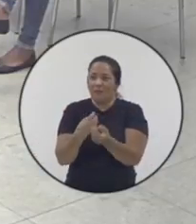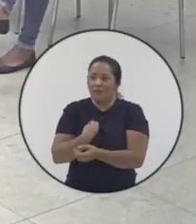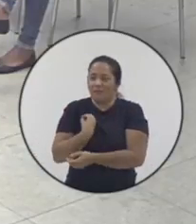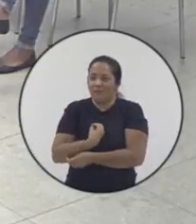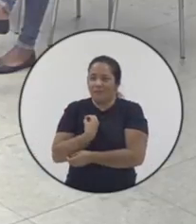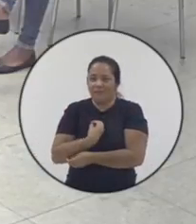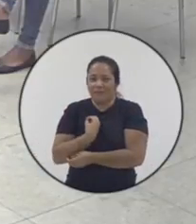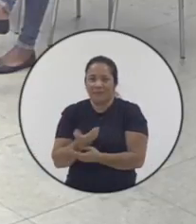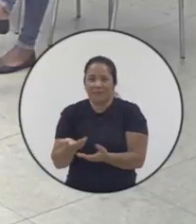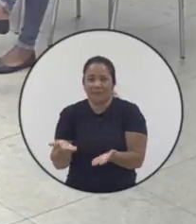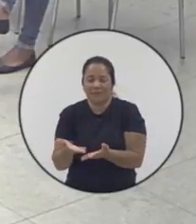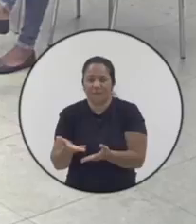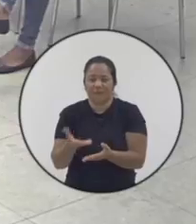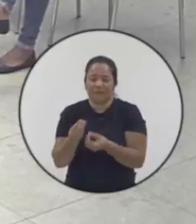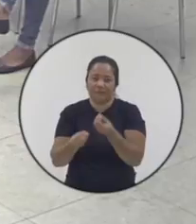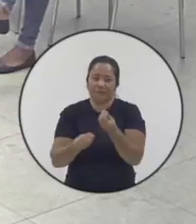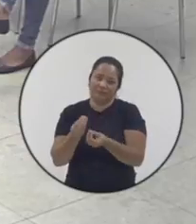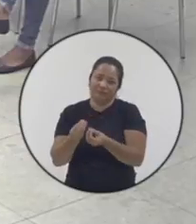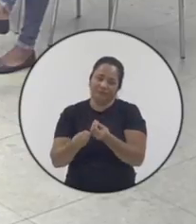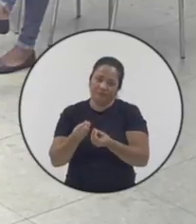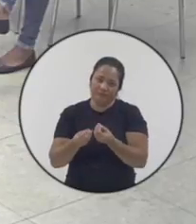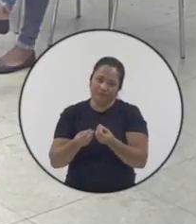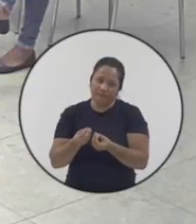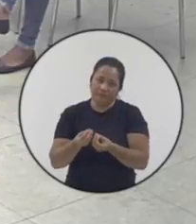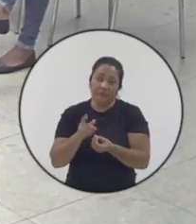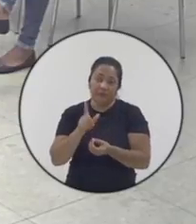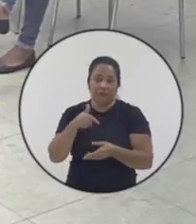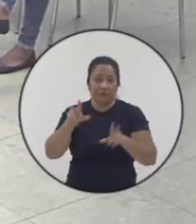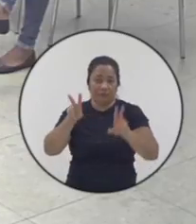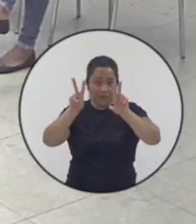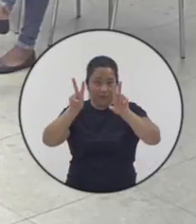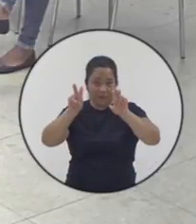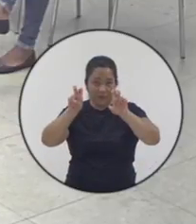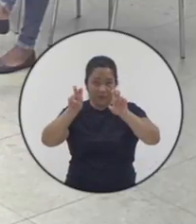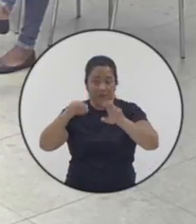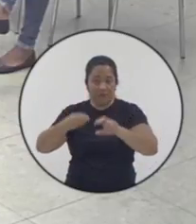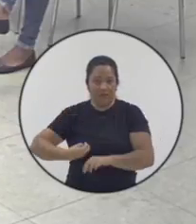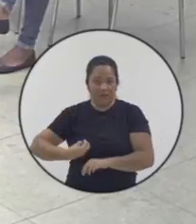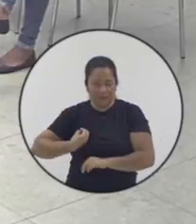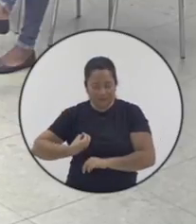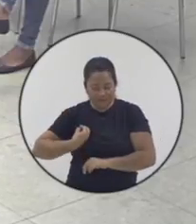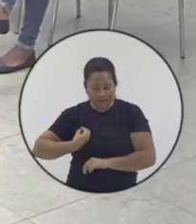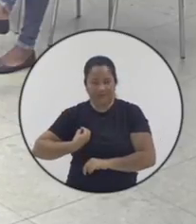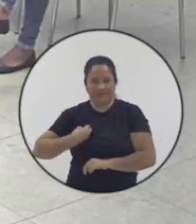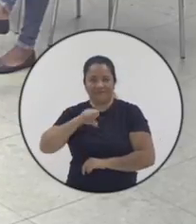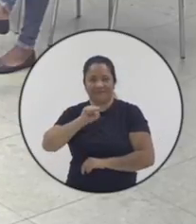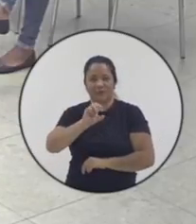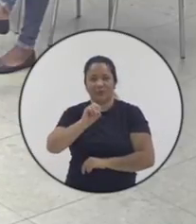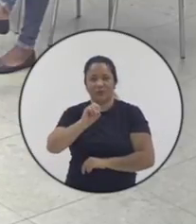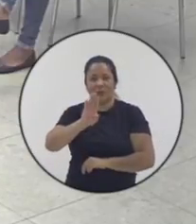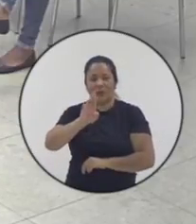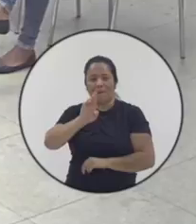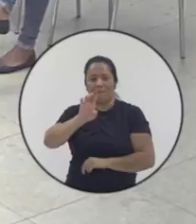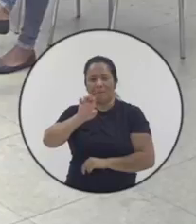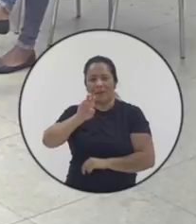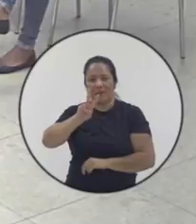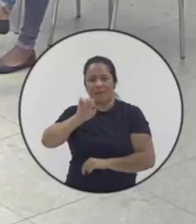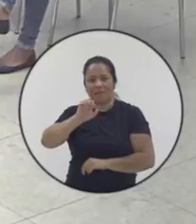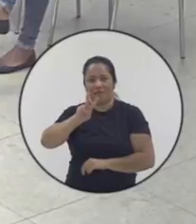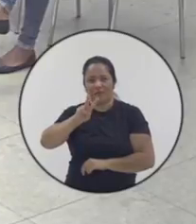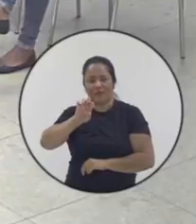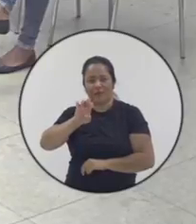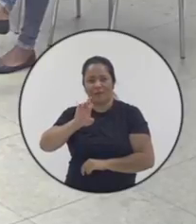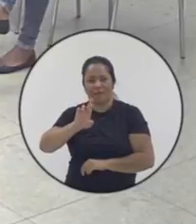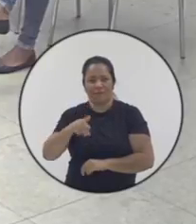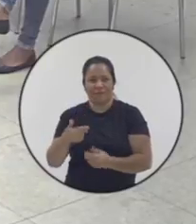gente ainda está com essa questão muito firme, acho que ainda é a nossa questão principal, sobreviver. Sobreviver de permanecer viva, sobreviver de permanecer com o